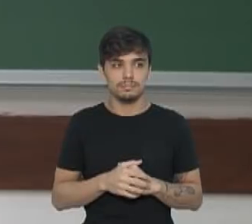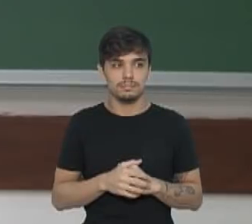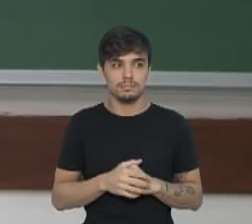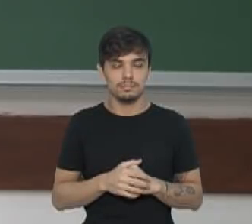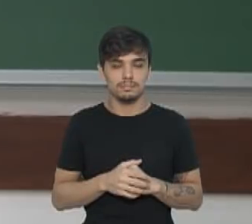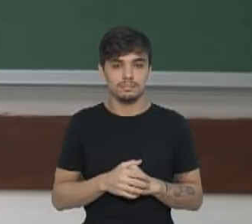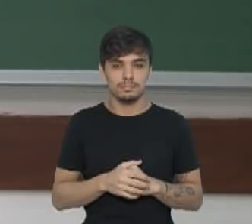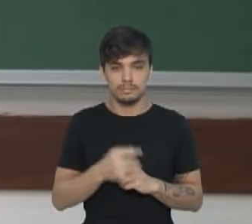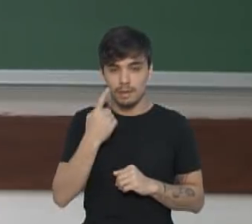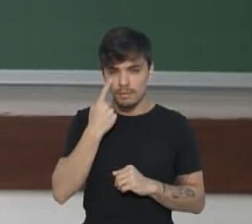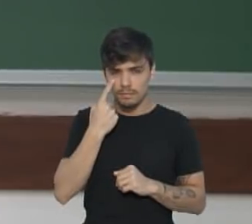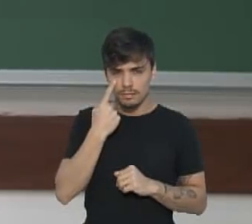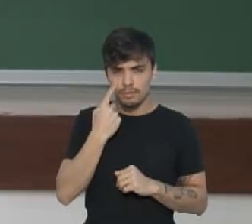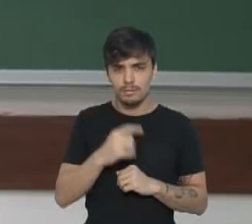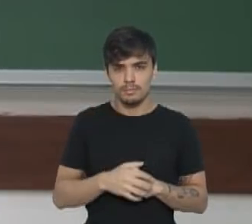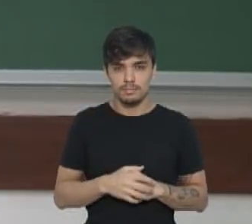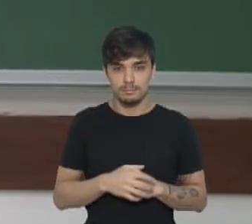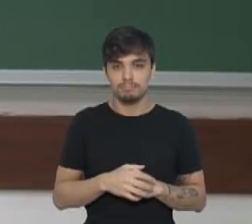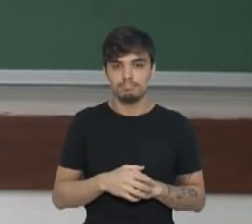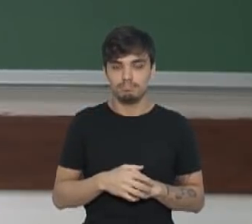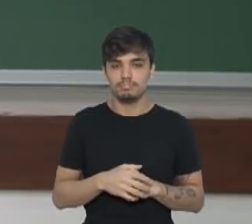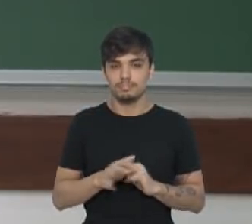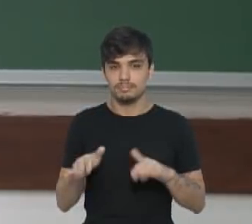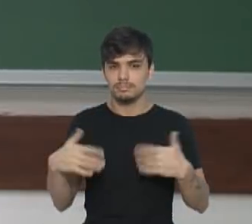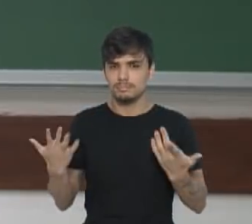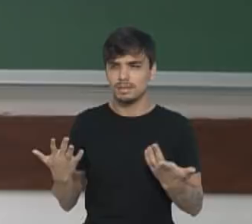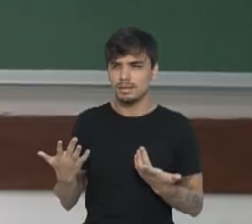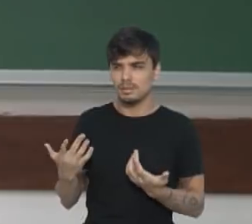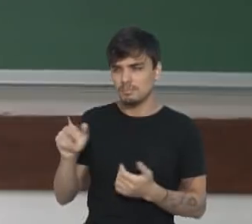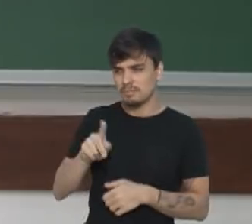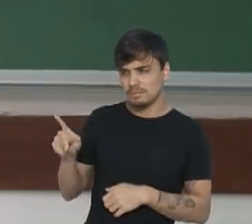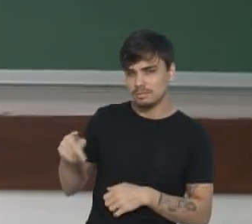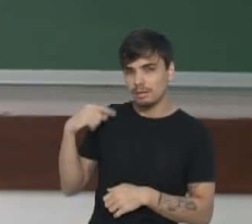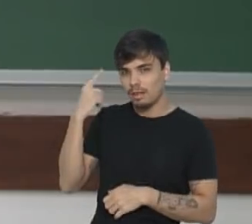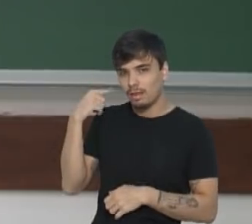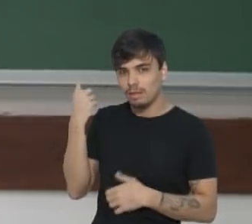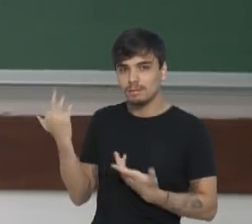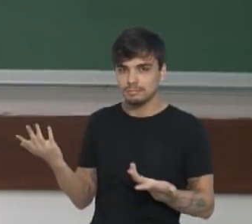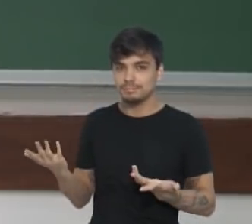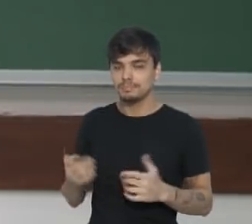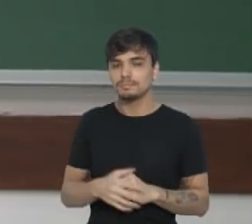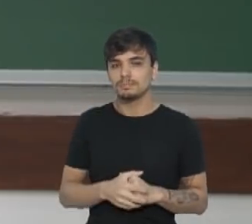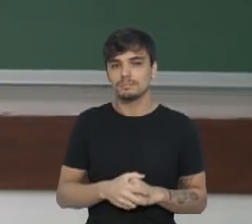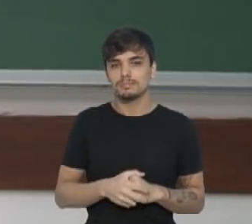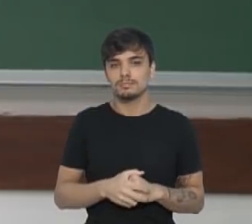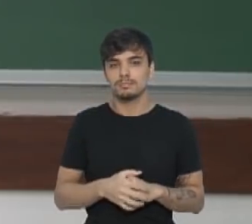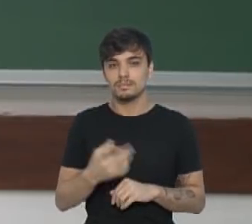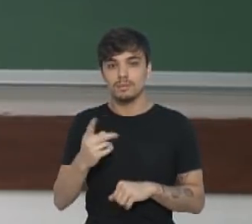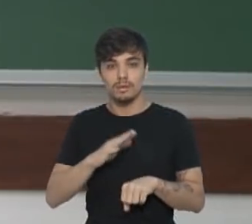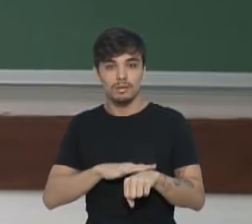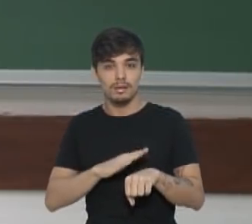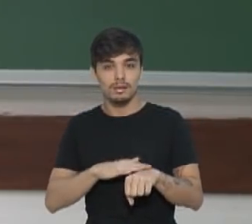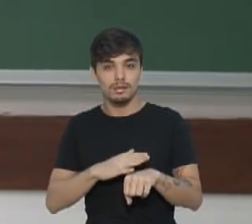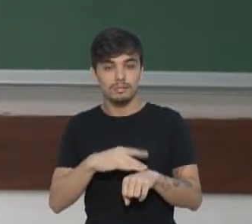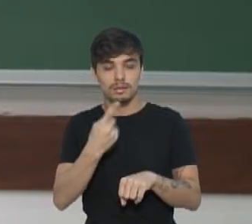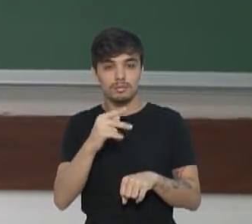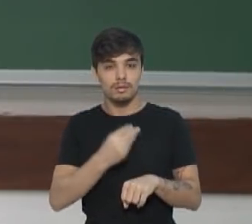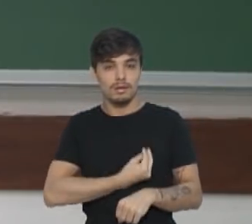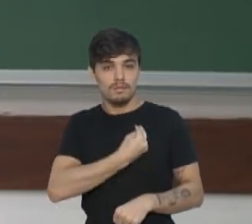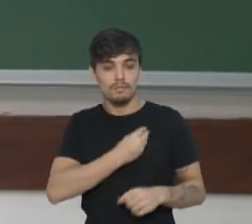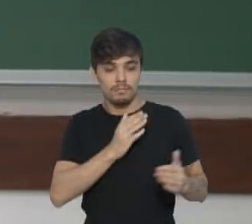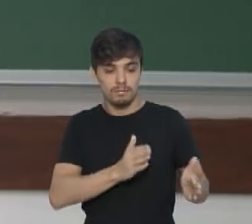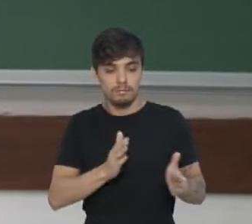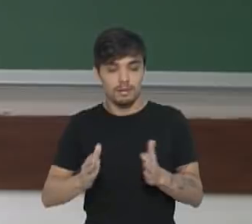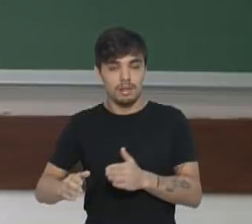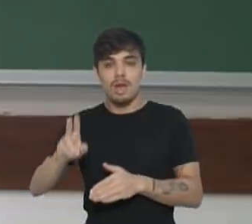Viu? Viu? Né? Tá pensando, nossa, professor maluco isso daí, né? Um instante da sua vida passou, nunca